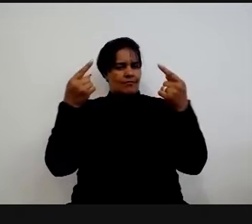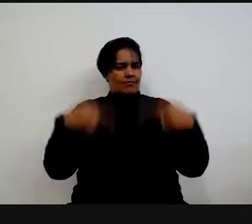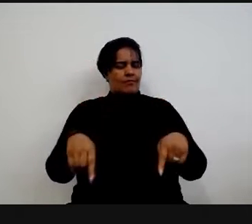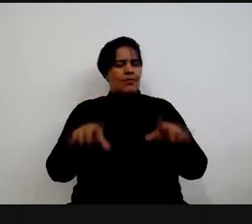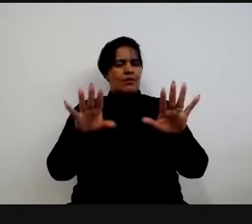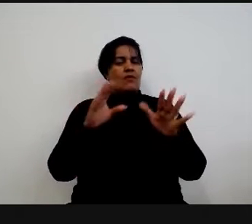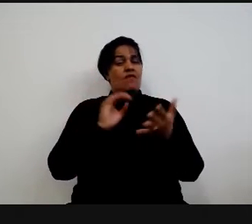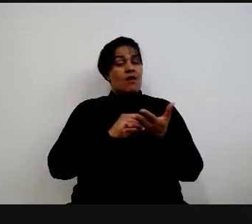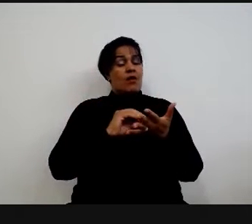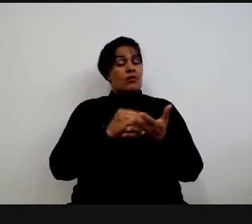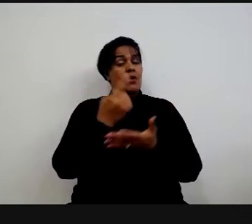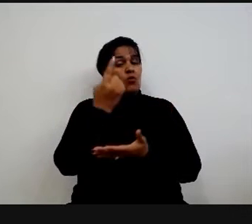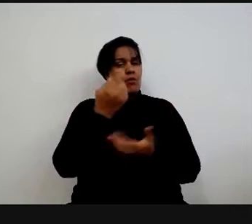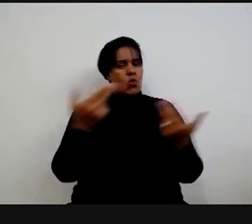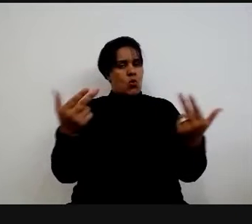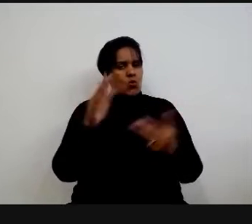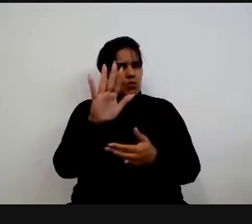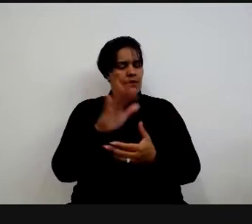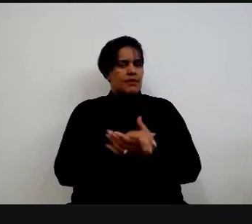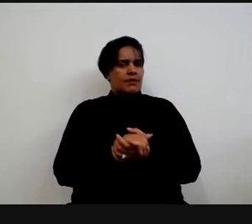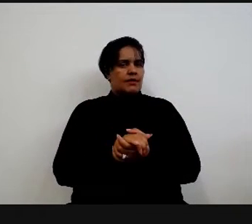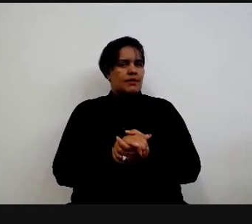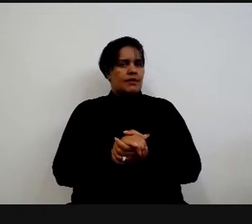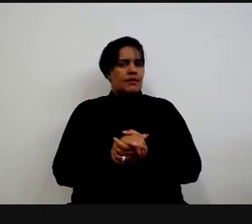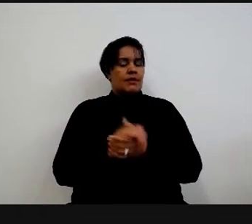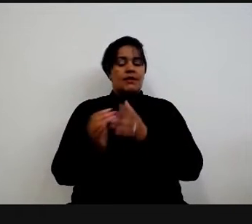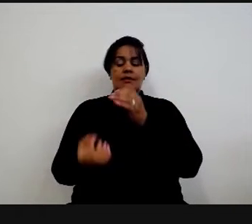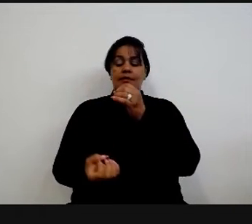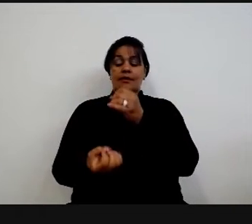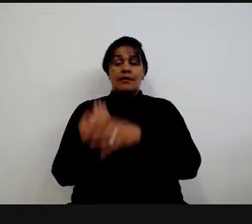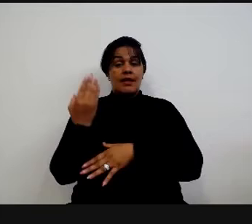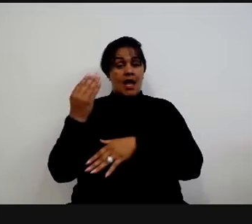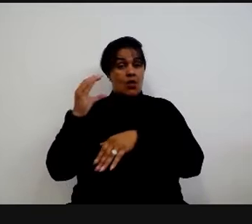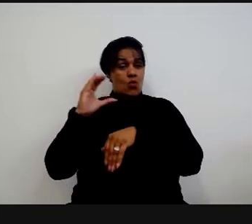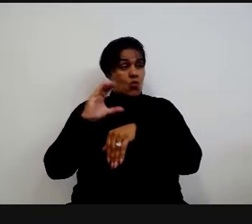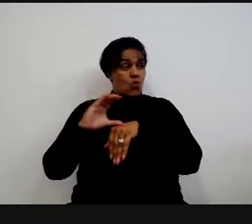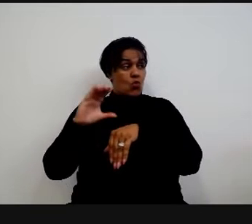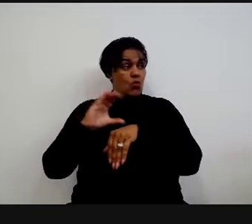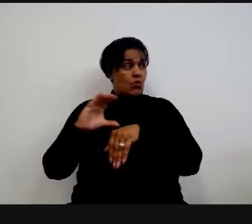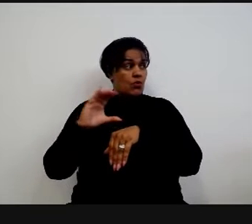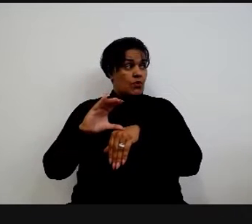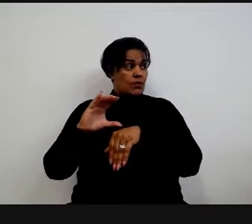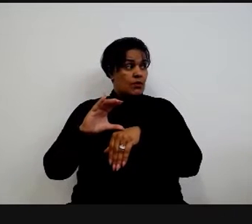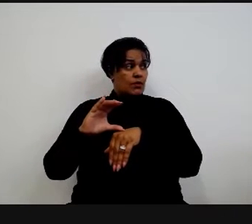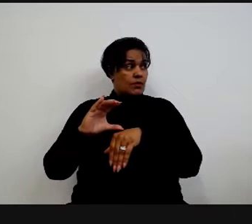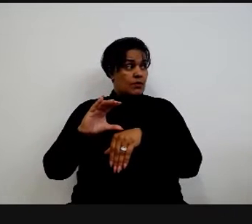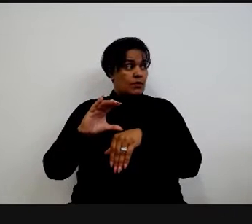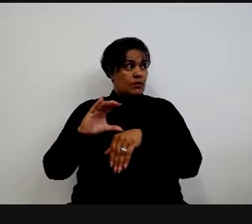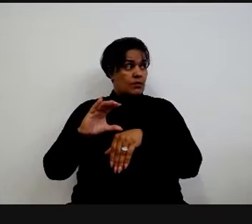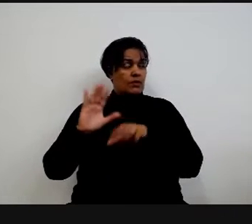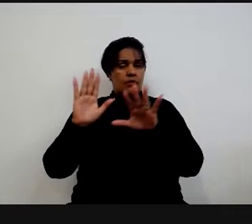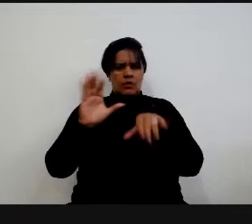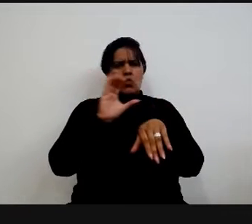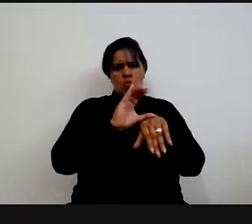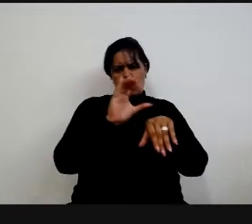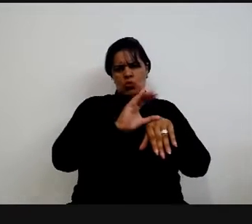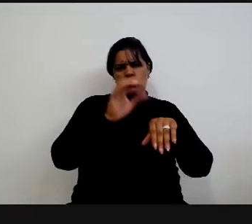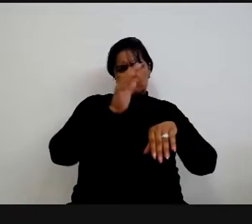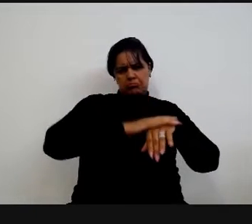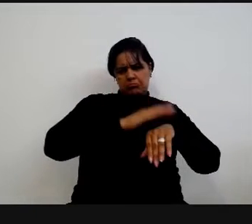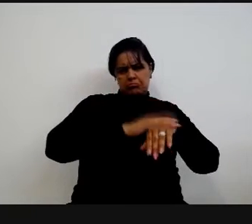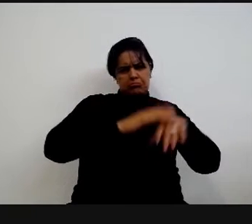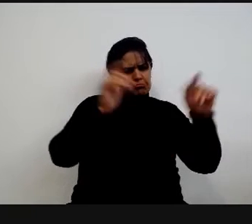do Legislativo precisam criar. Um curso, porque os cursos de capacitação estão aí, estão todos aí.